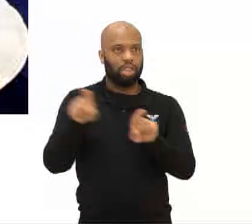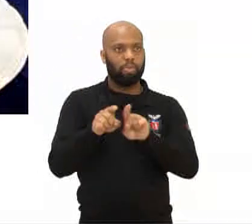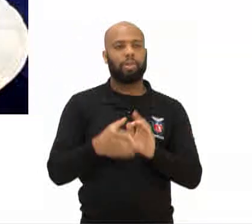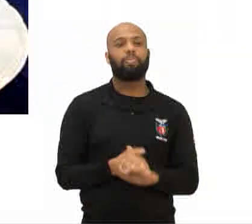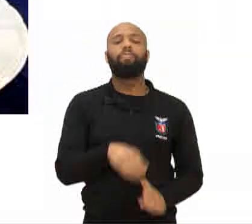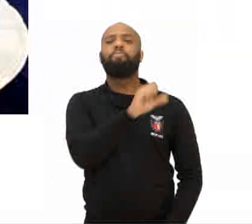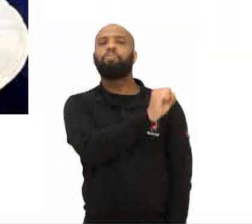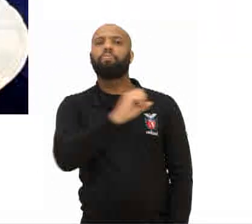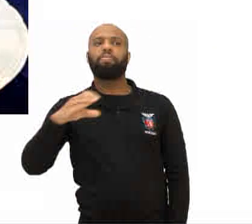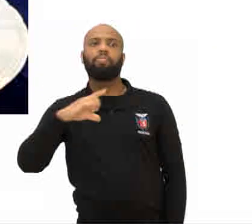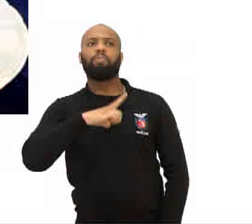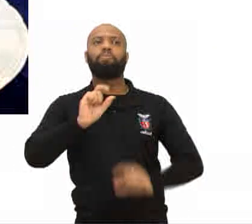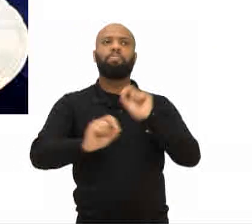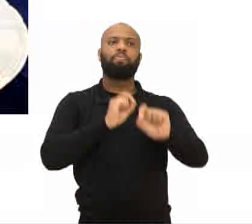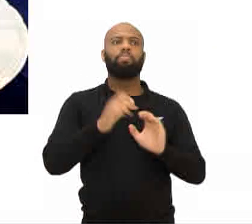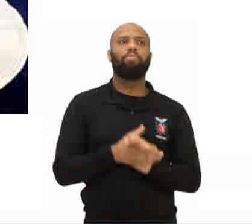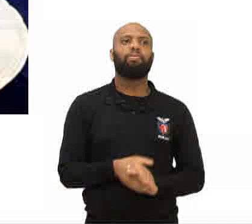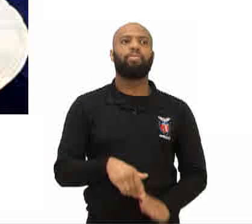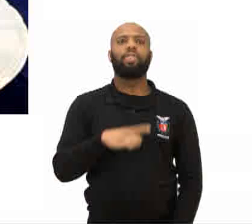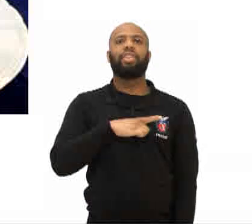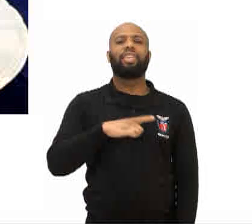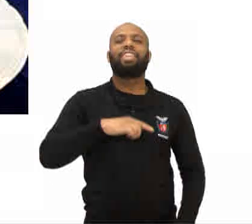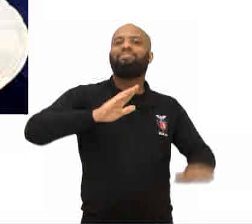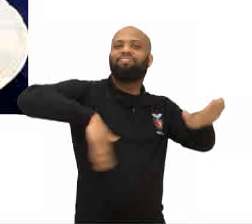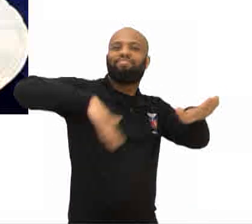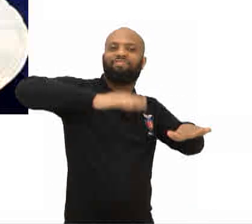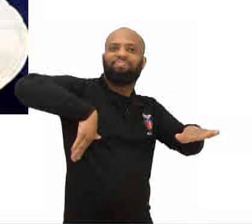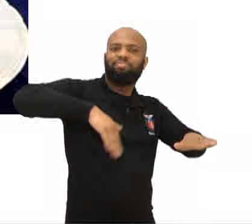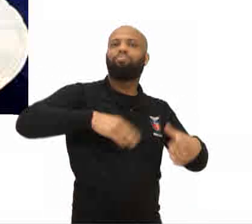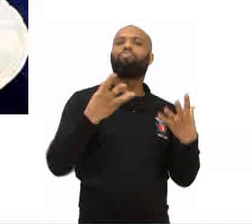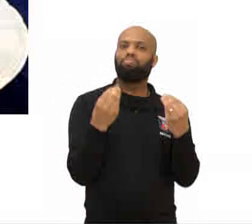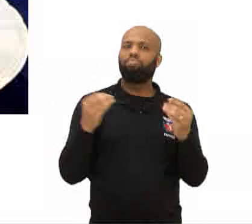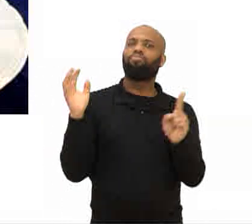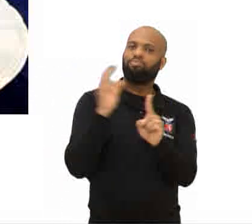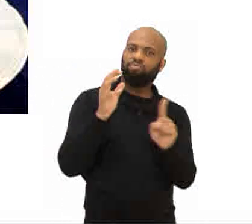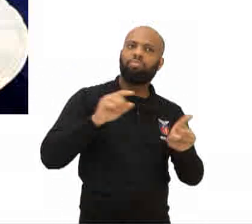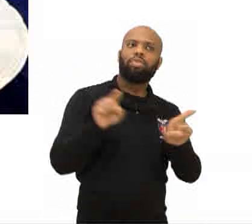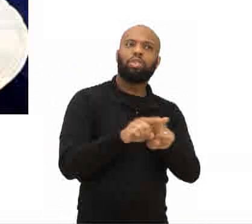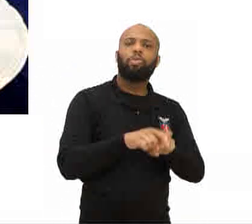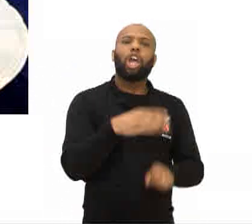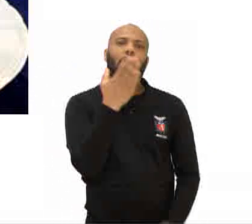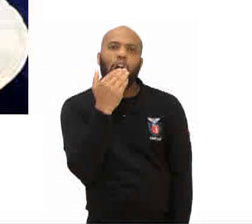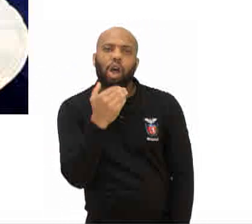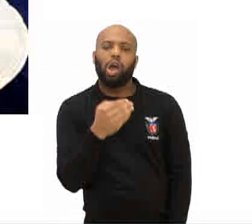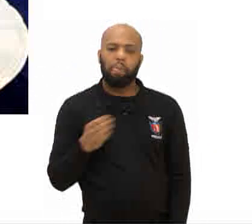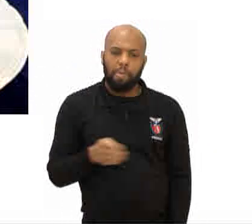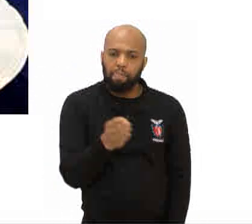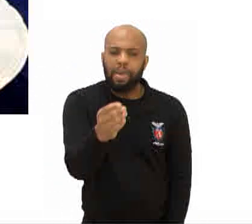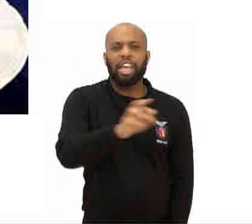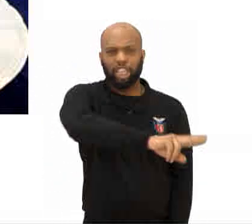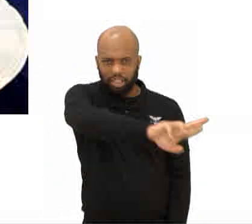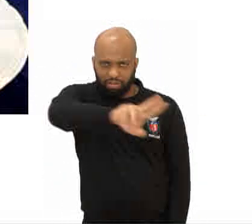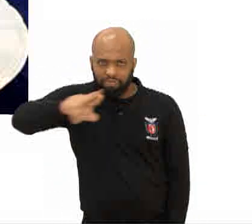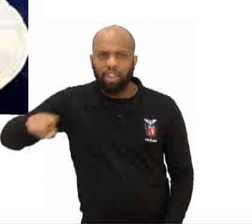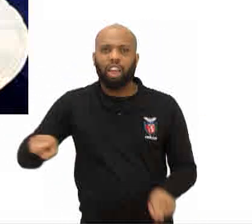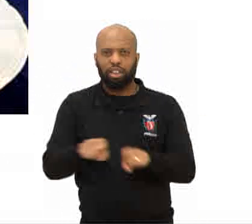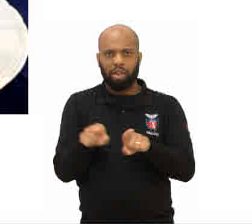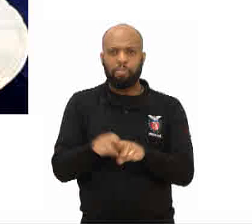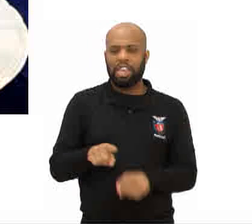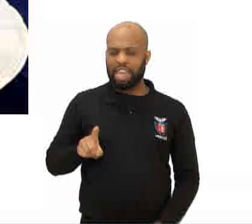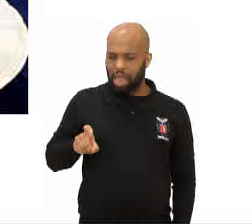Em Santa Catarina, nós vamos ter a região litorânea, que é influenciada pelo consumo de frutos do mar,